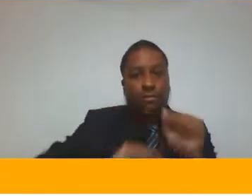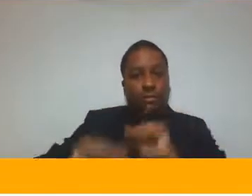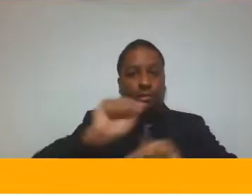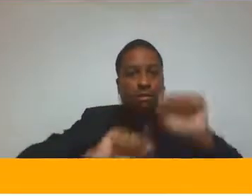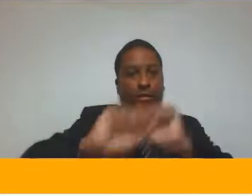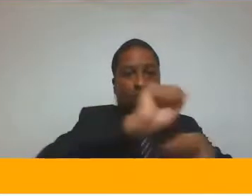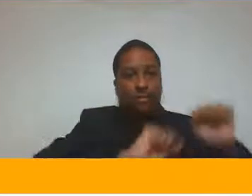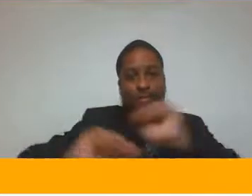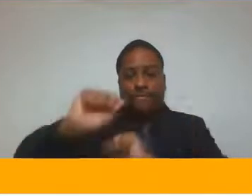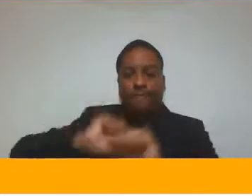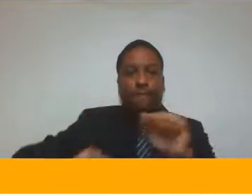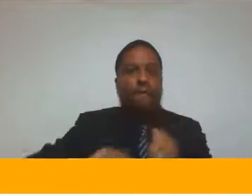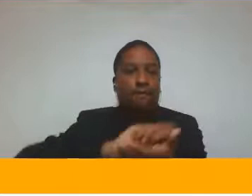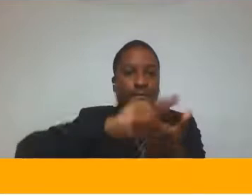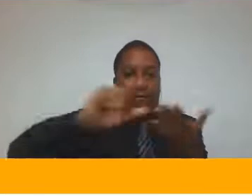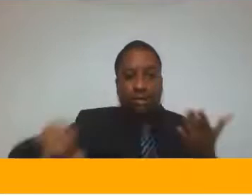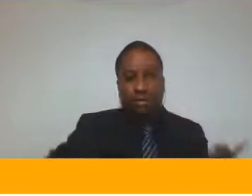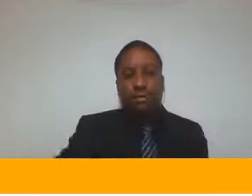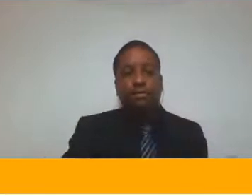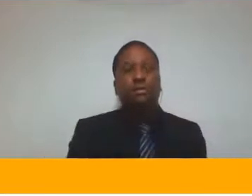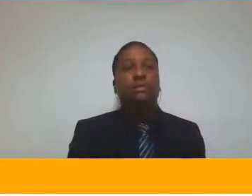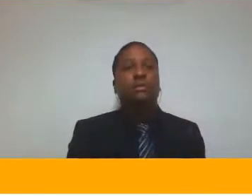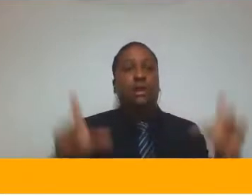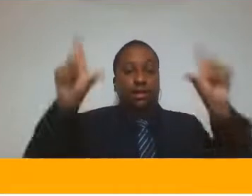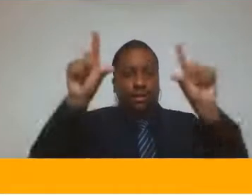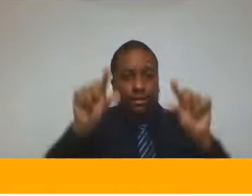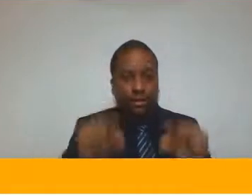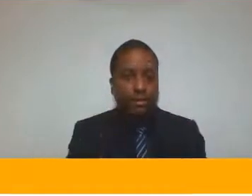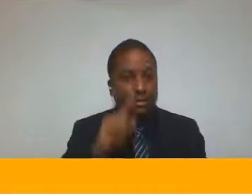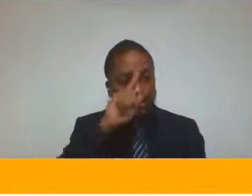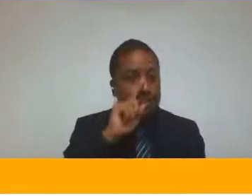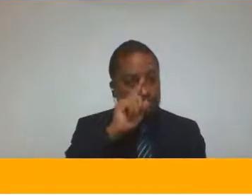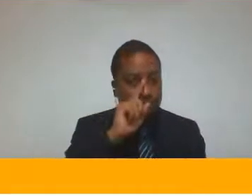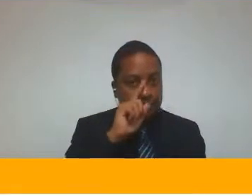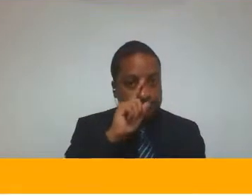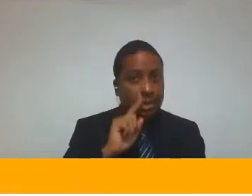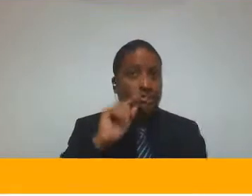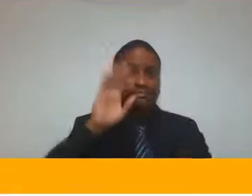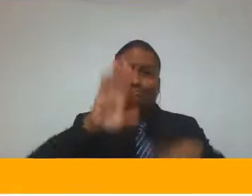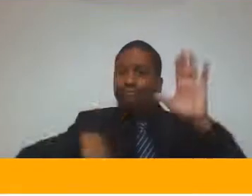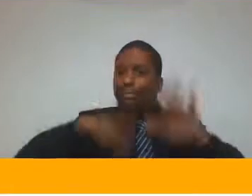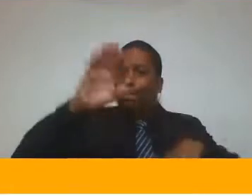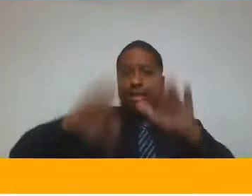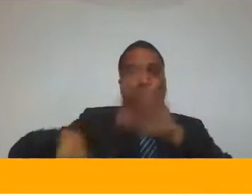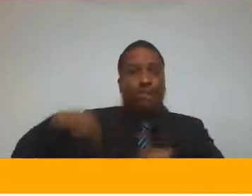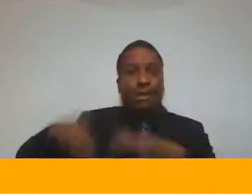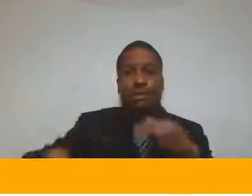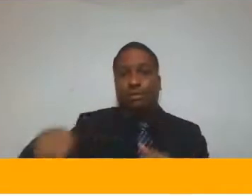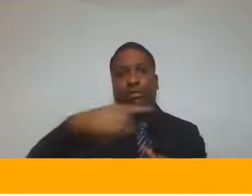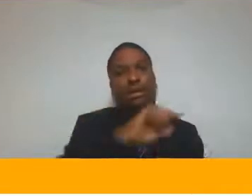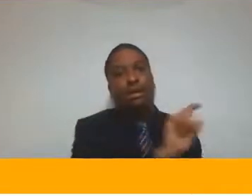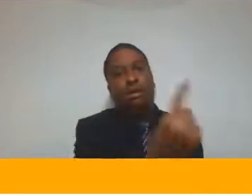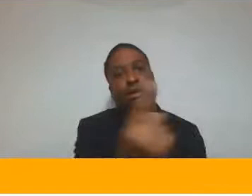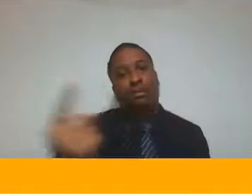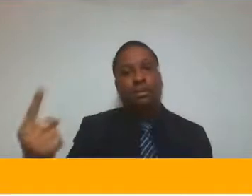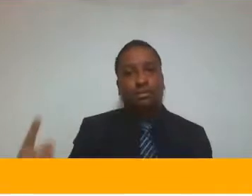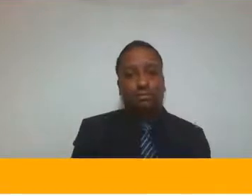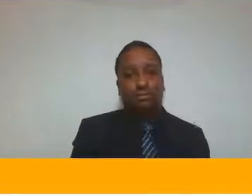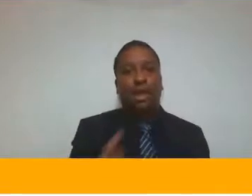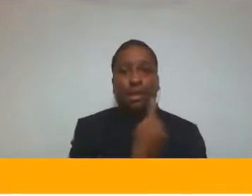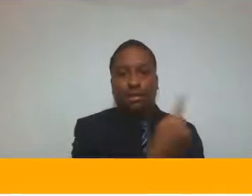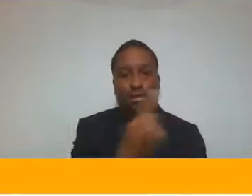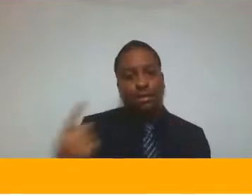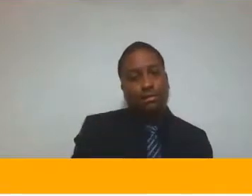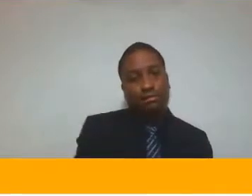medidas, você diminui esse risco. Então, isso é altamente dependente do nosso comportamento. A gente tem que fazer a nossa parte